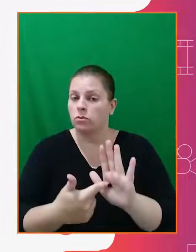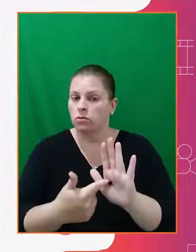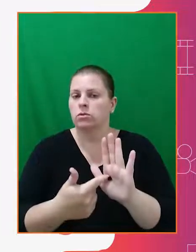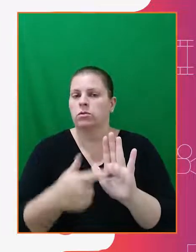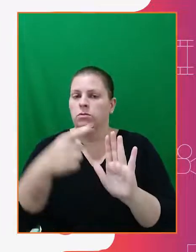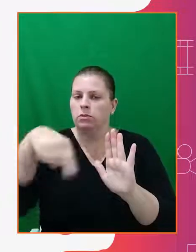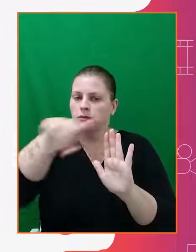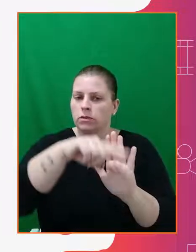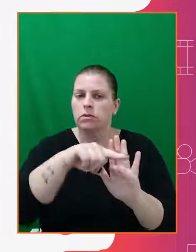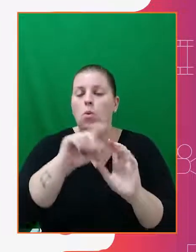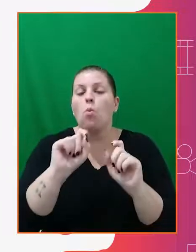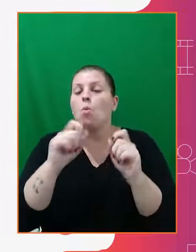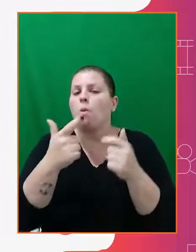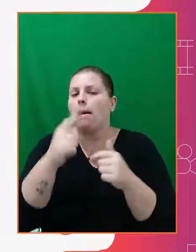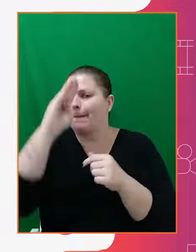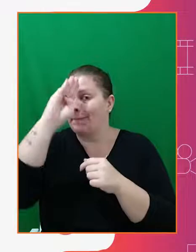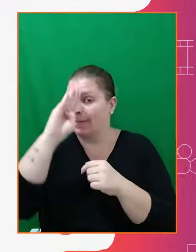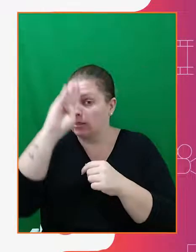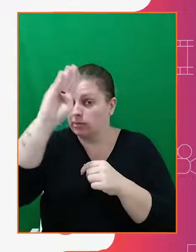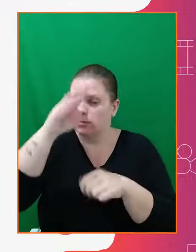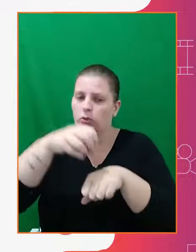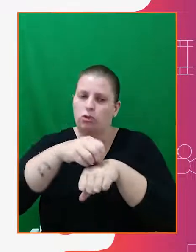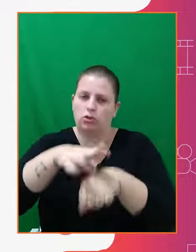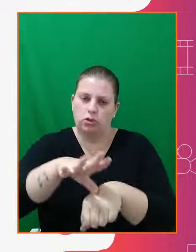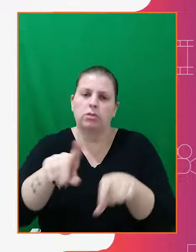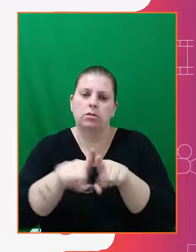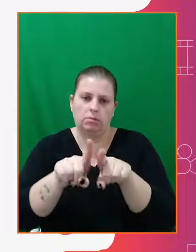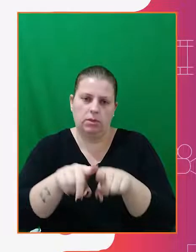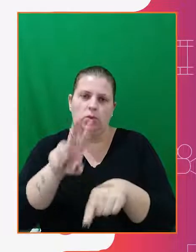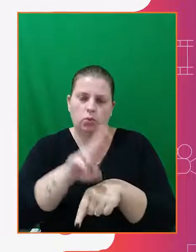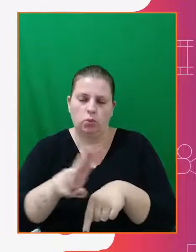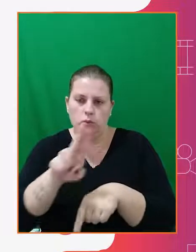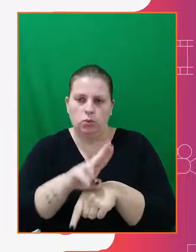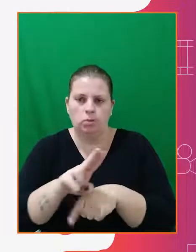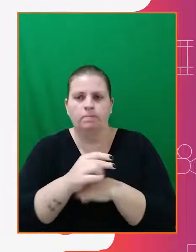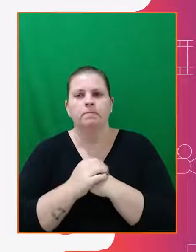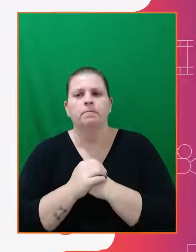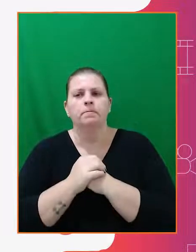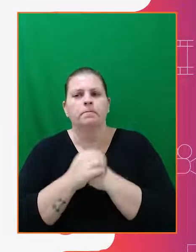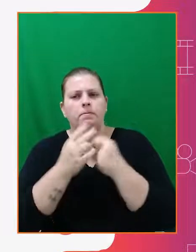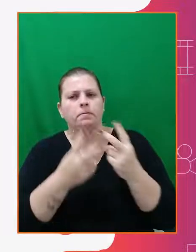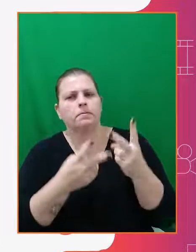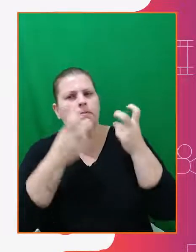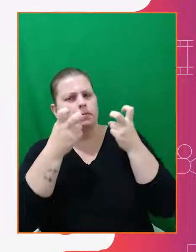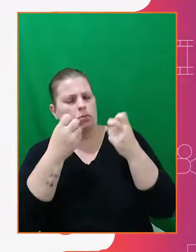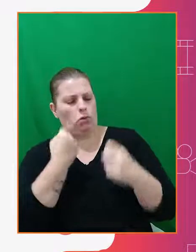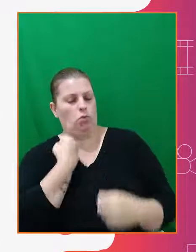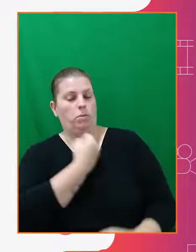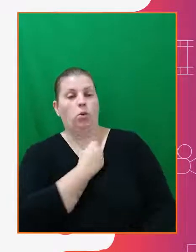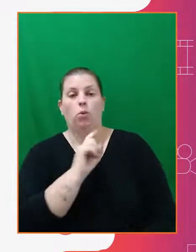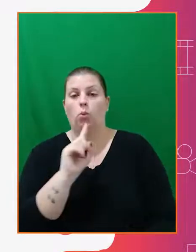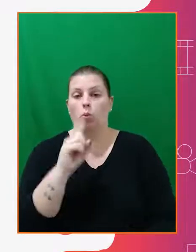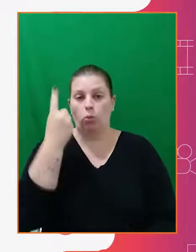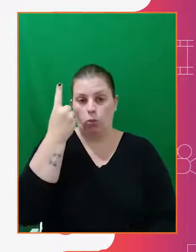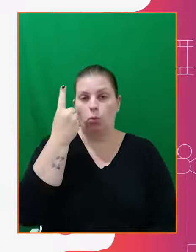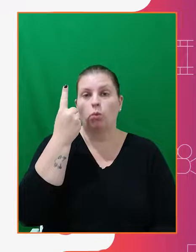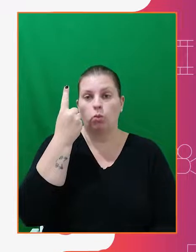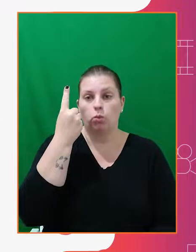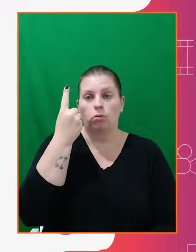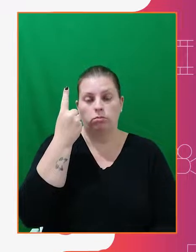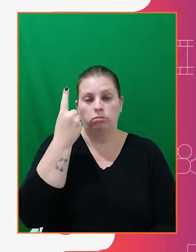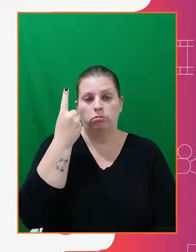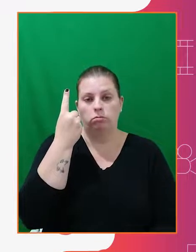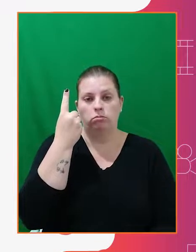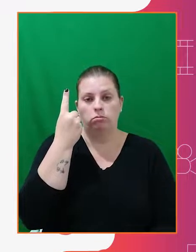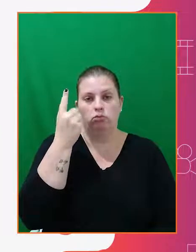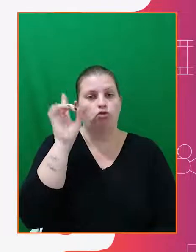principais e algumas dicas para utilizá-las. Repare no número 1 da imagem. São achuras